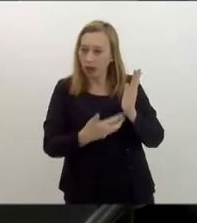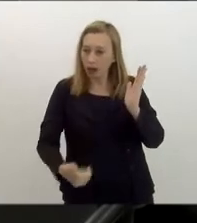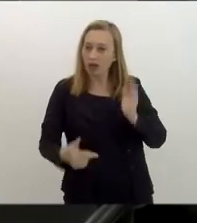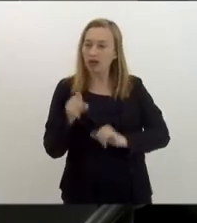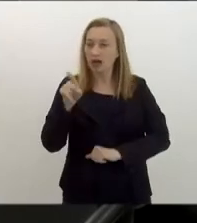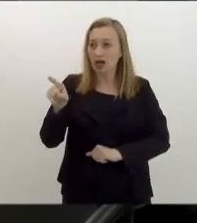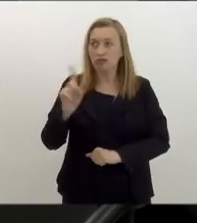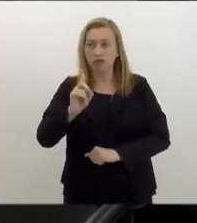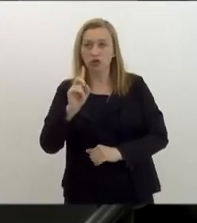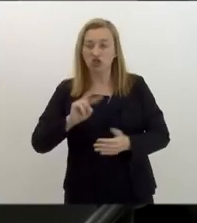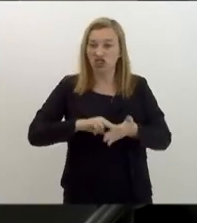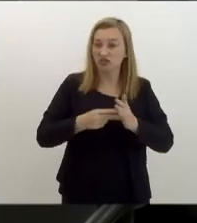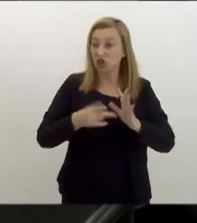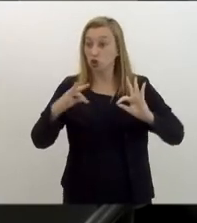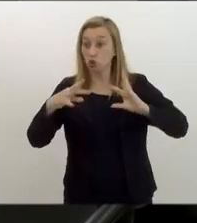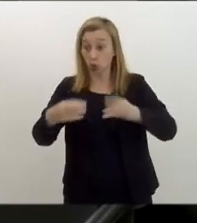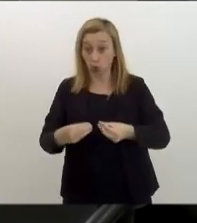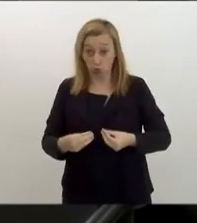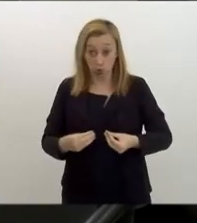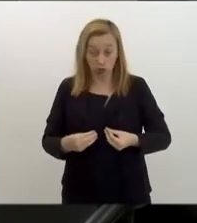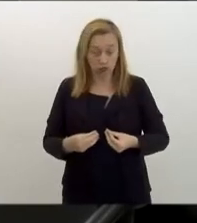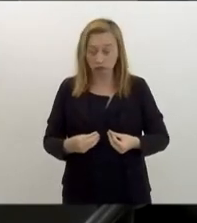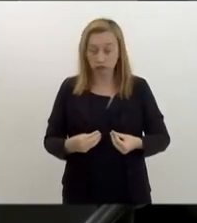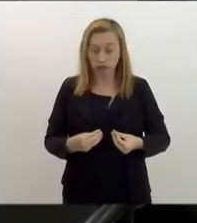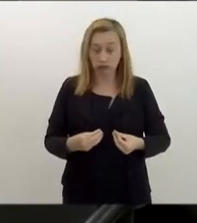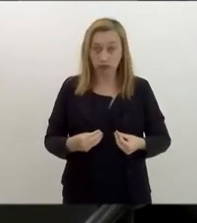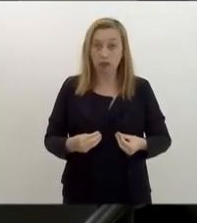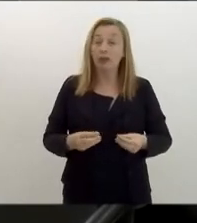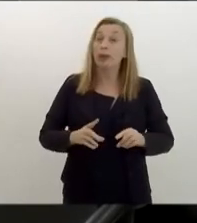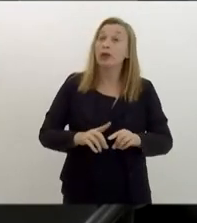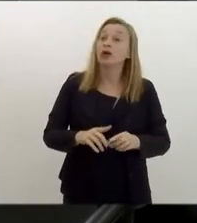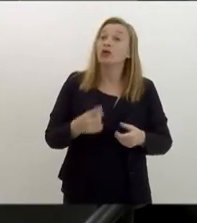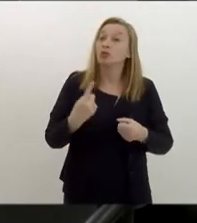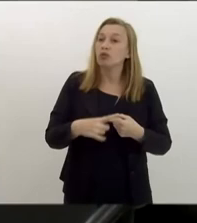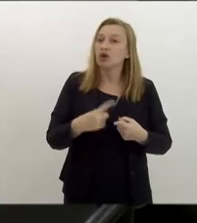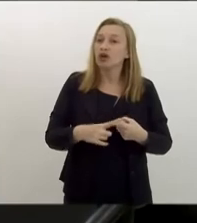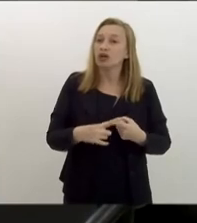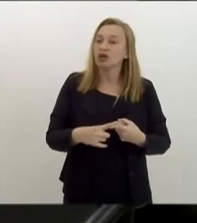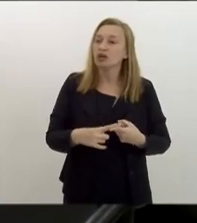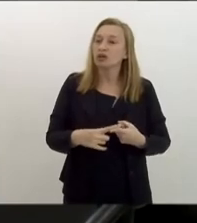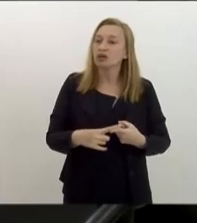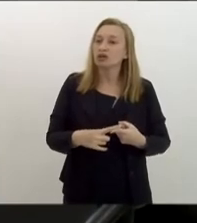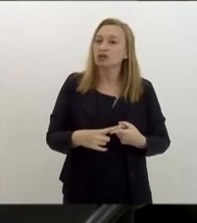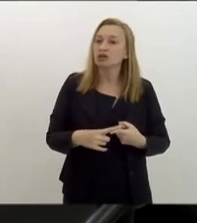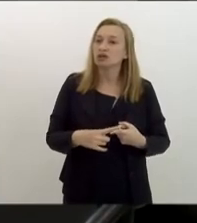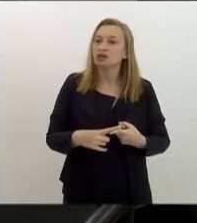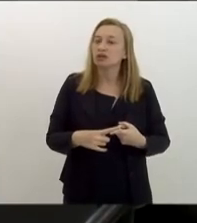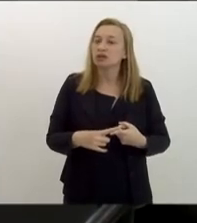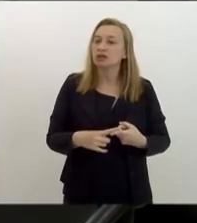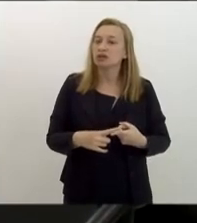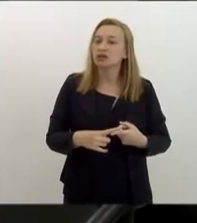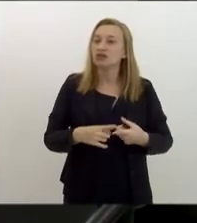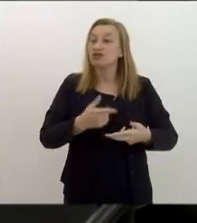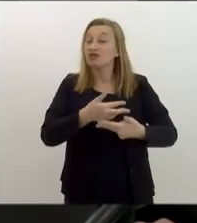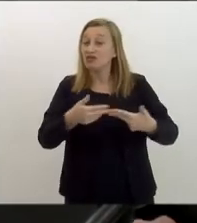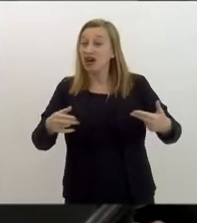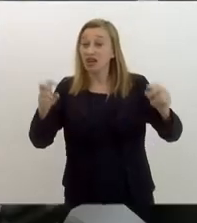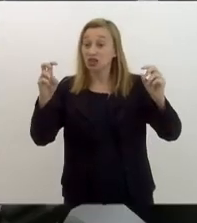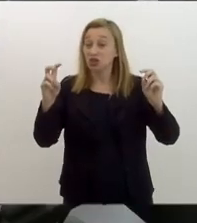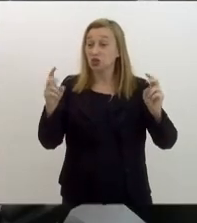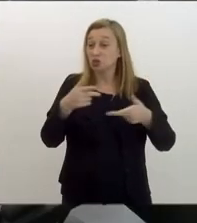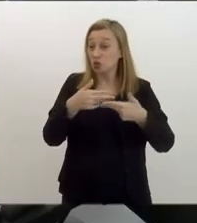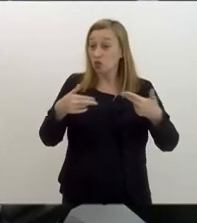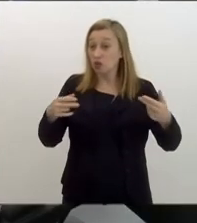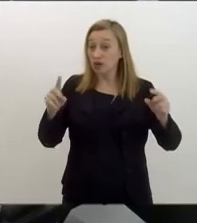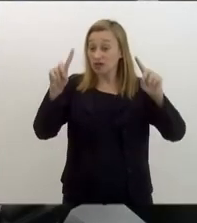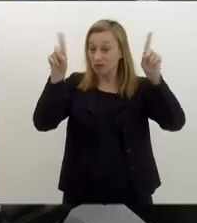não significa que é tudo não significa que é tudo porque senão a gente tá colocando muita coisa entre aspas